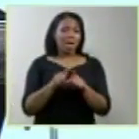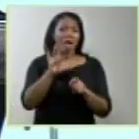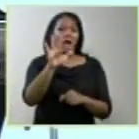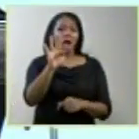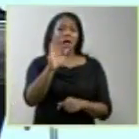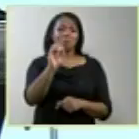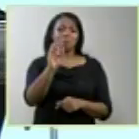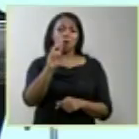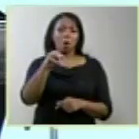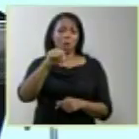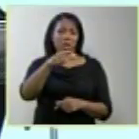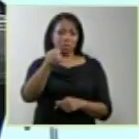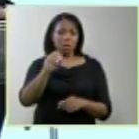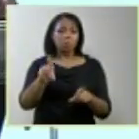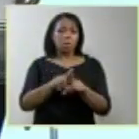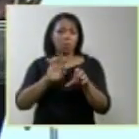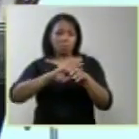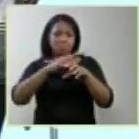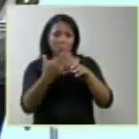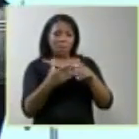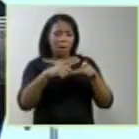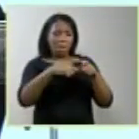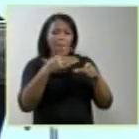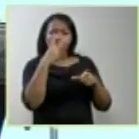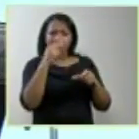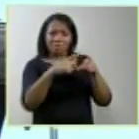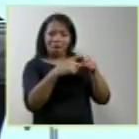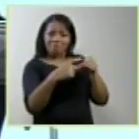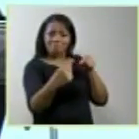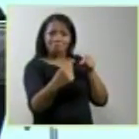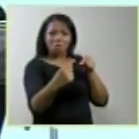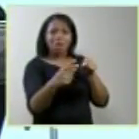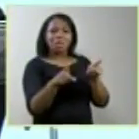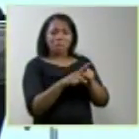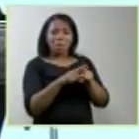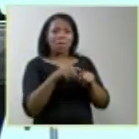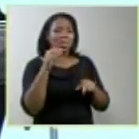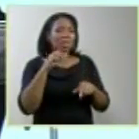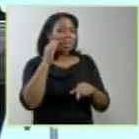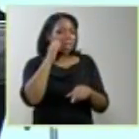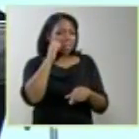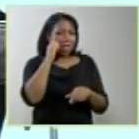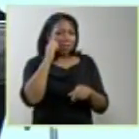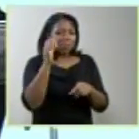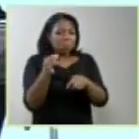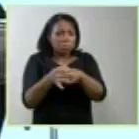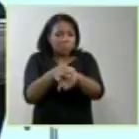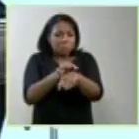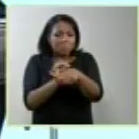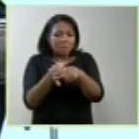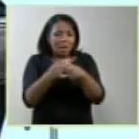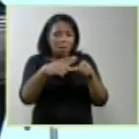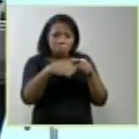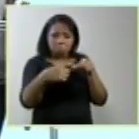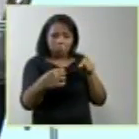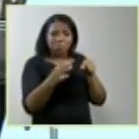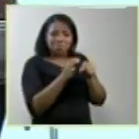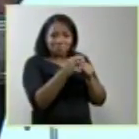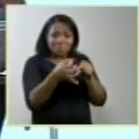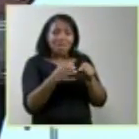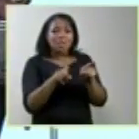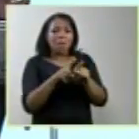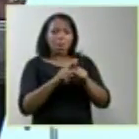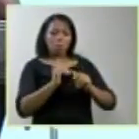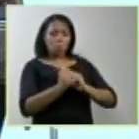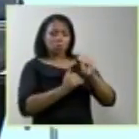placa neural, que é uma folha achatada, formada por um tecido de células epiteliais espessas. O objetivo é construir